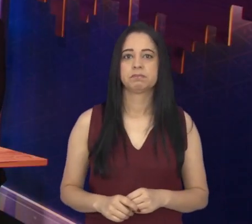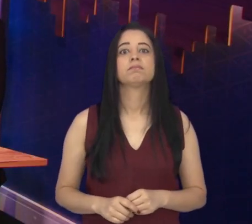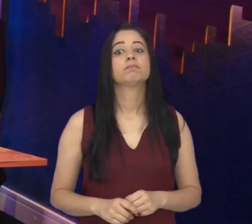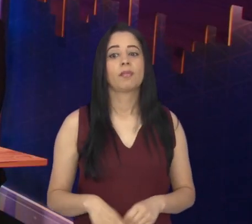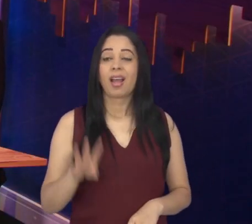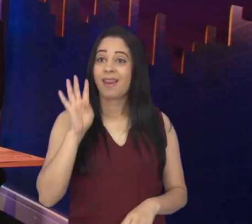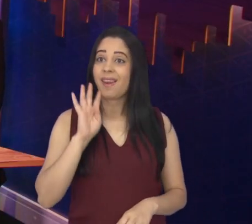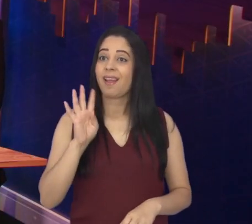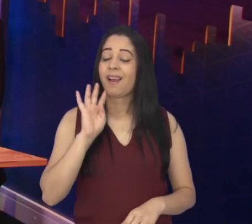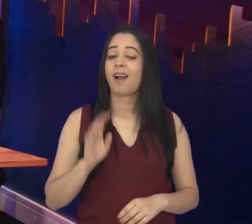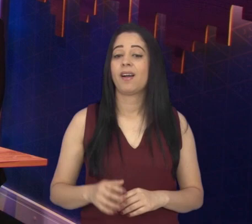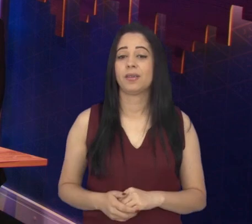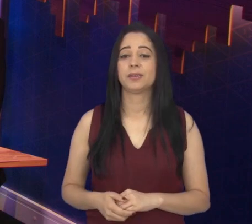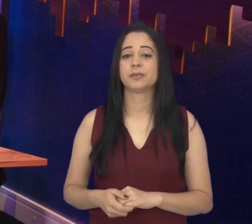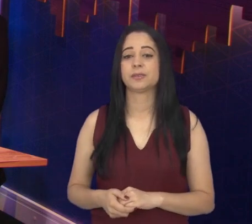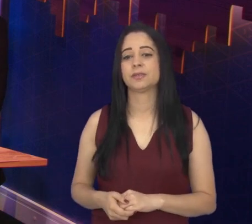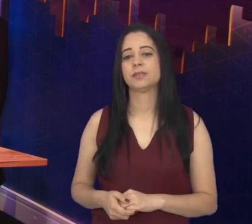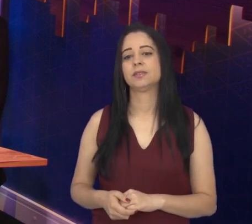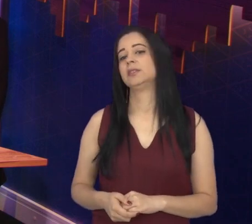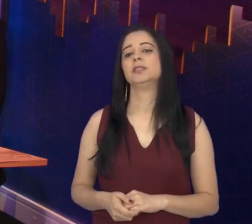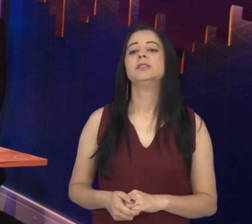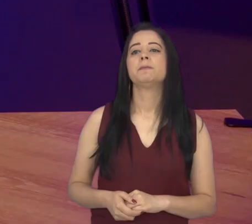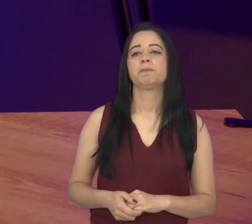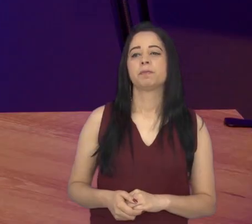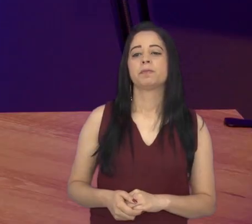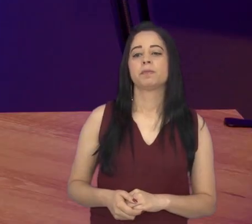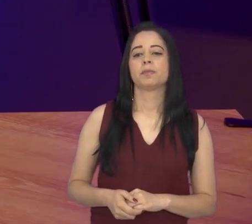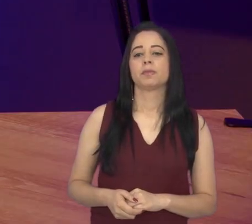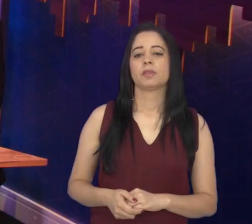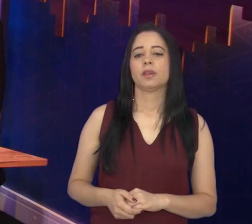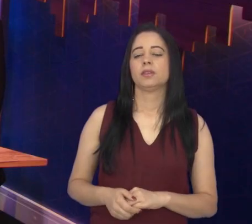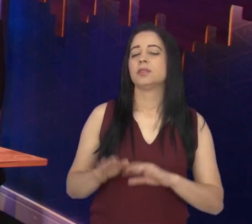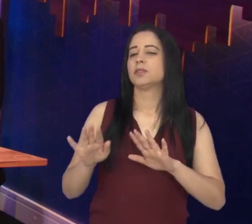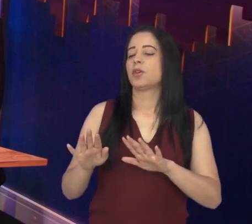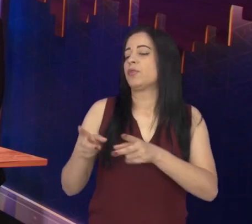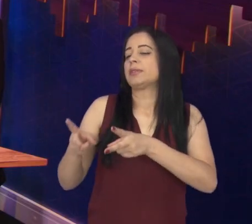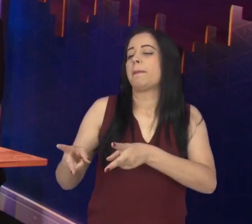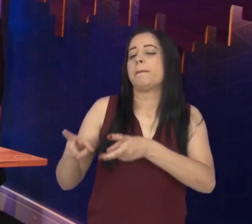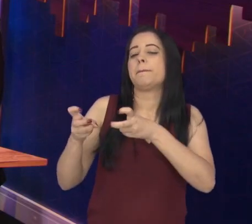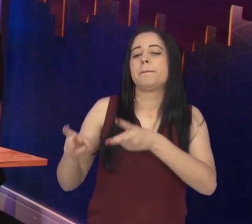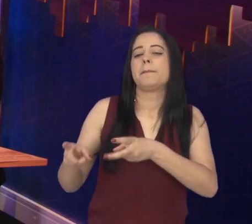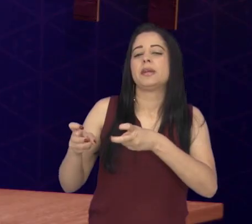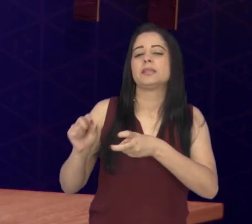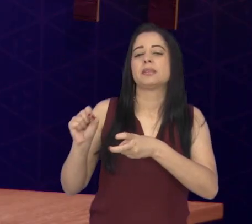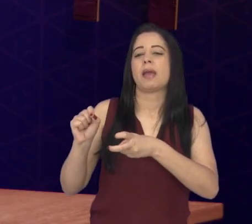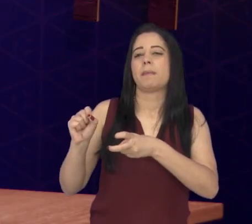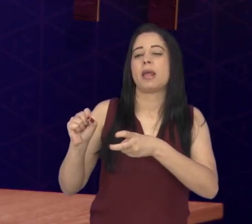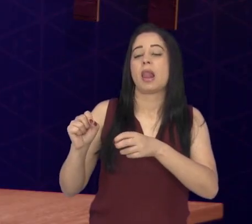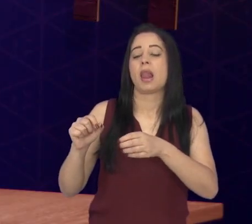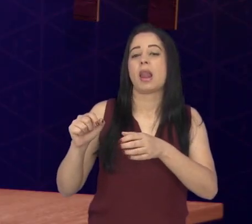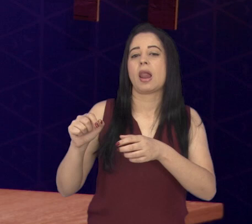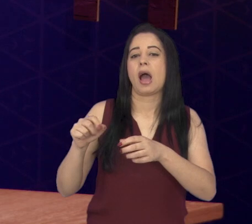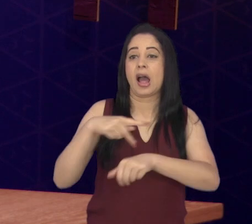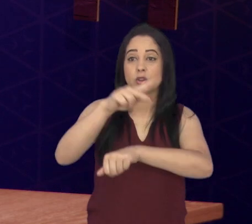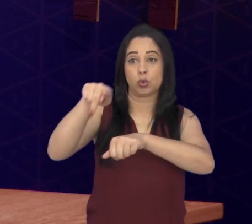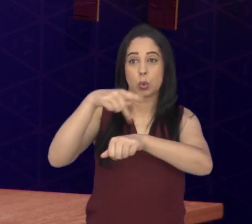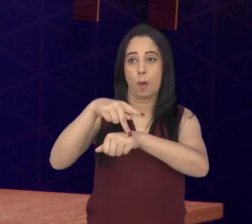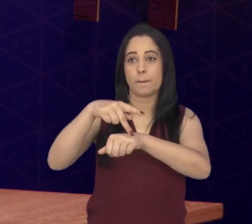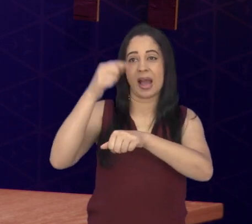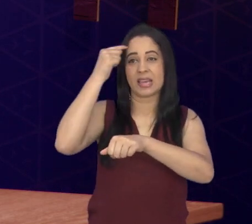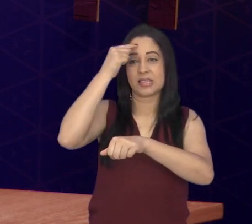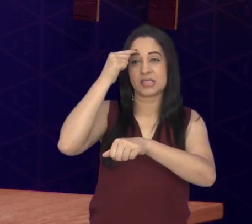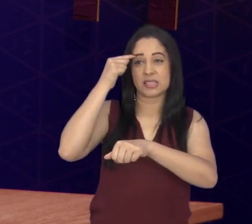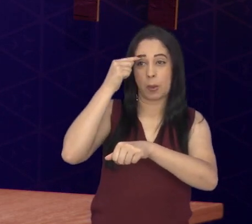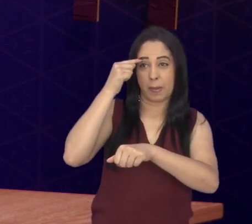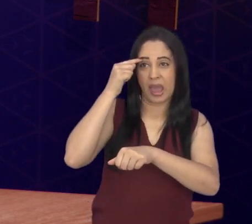essa reeleição. E eu acho da hora que quando você pega nas entrelinhas e tal, no universo de